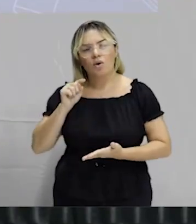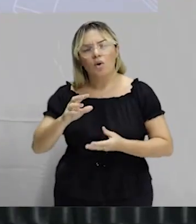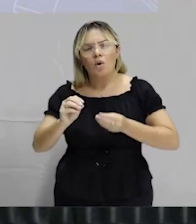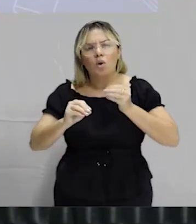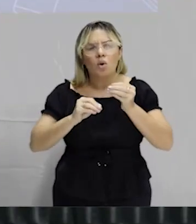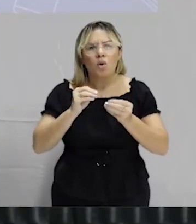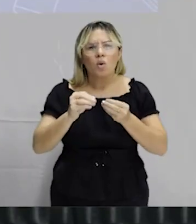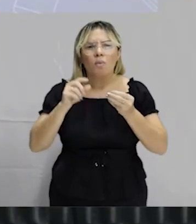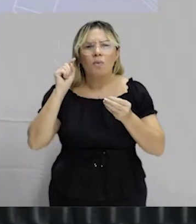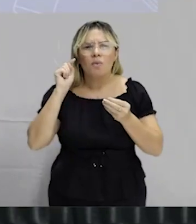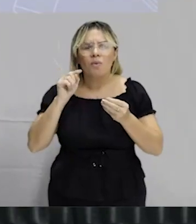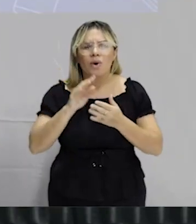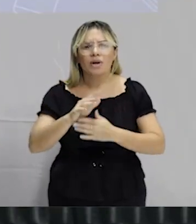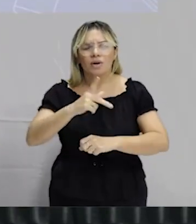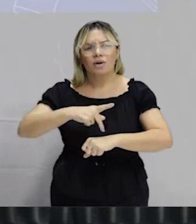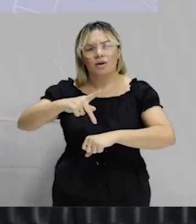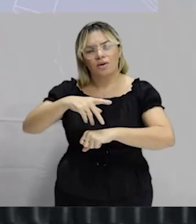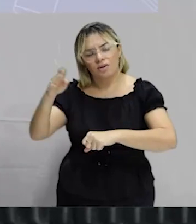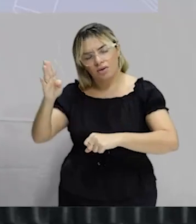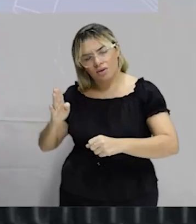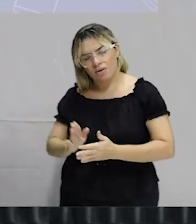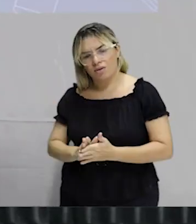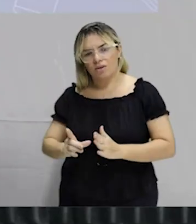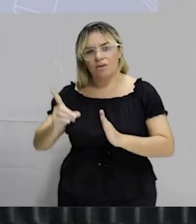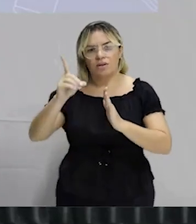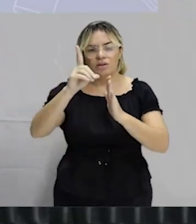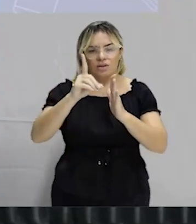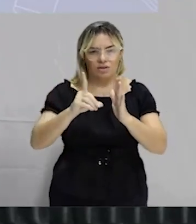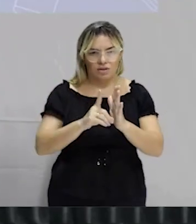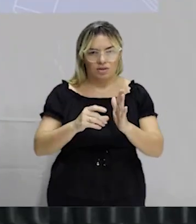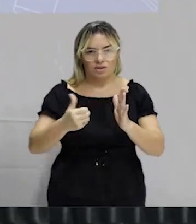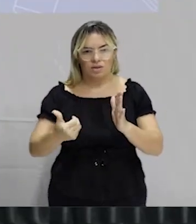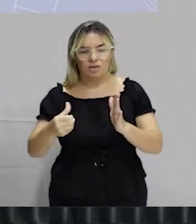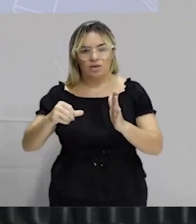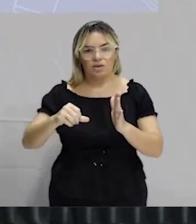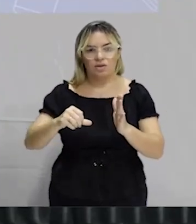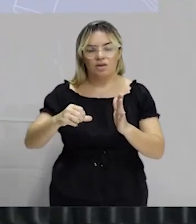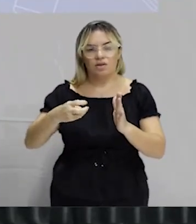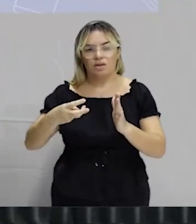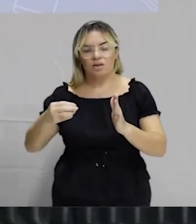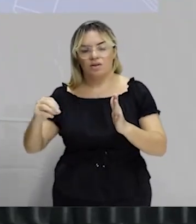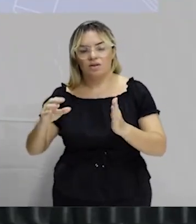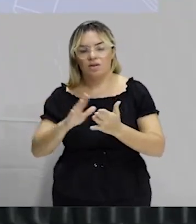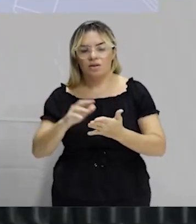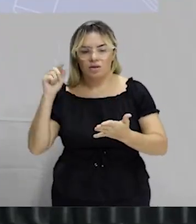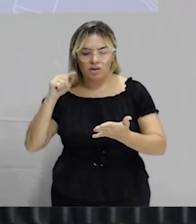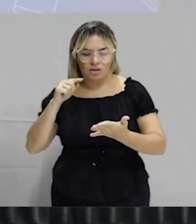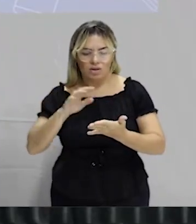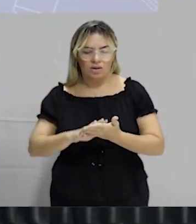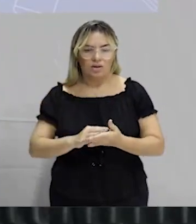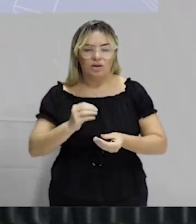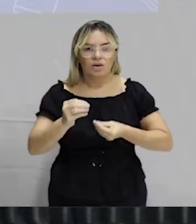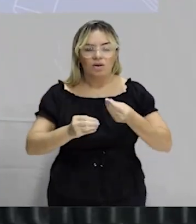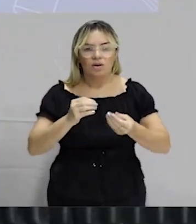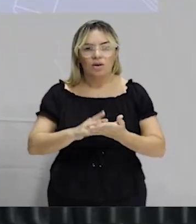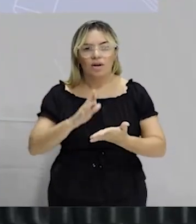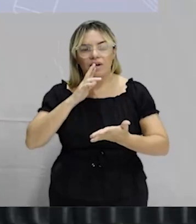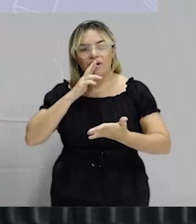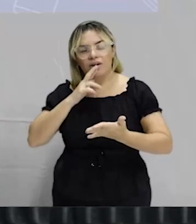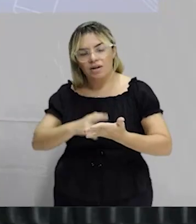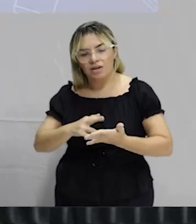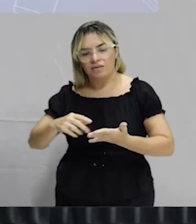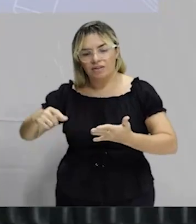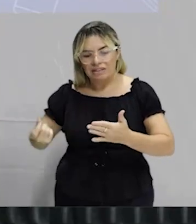brasileiro, da década de 1930, ele responde a essa superprodução da economia